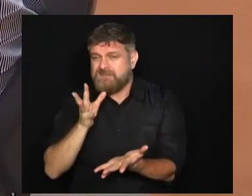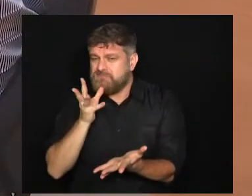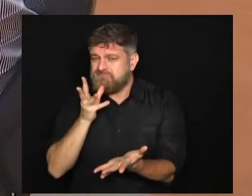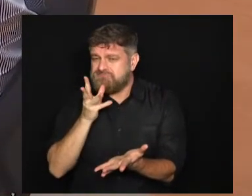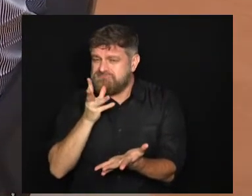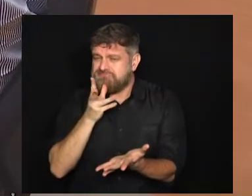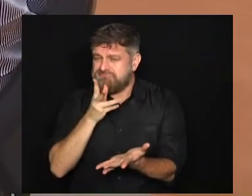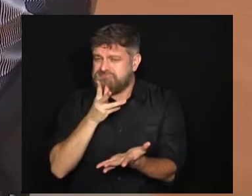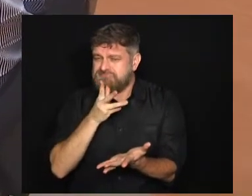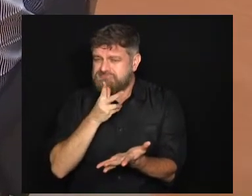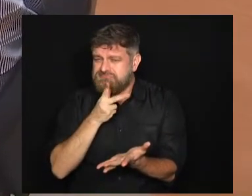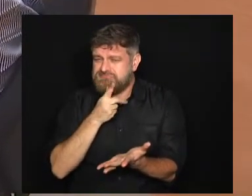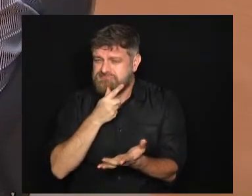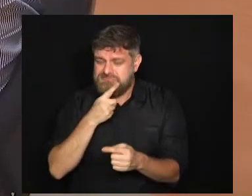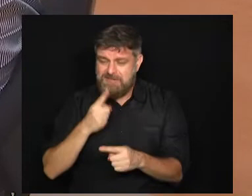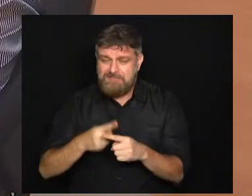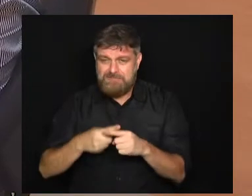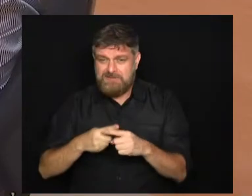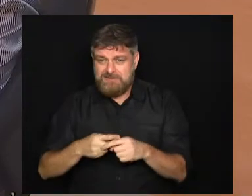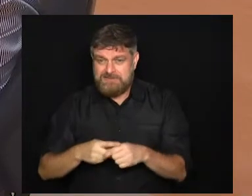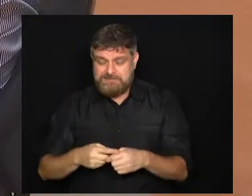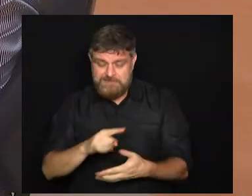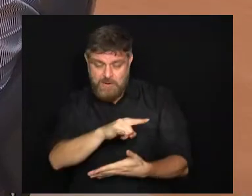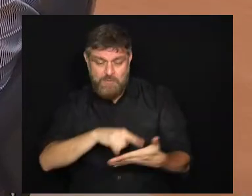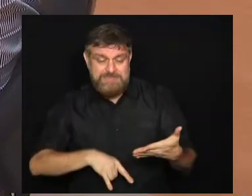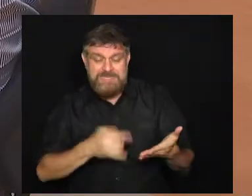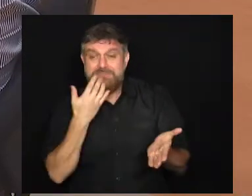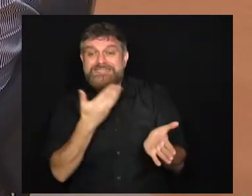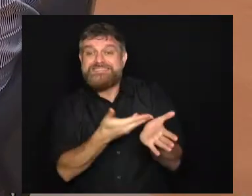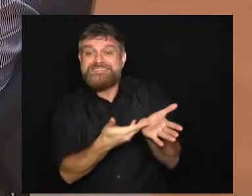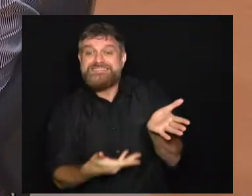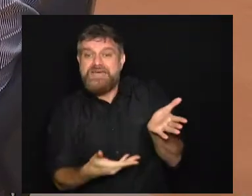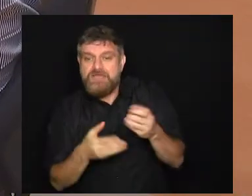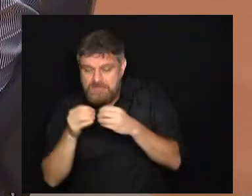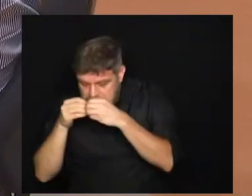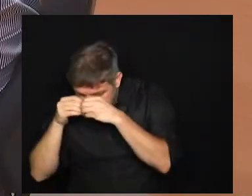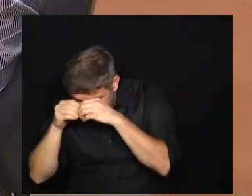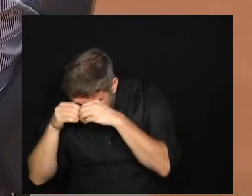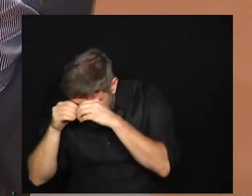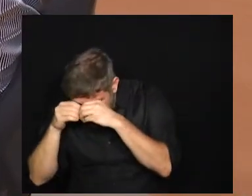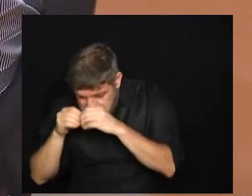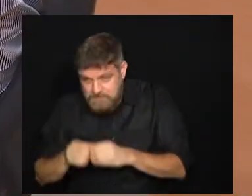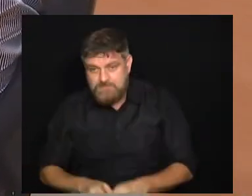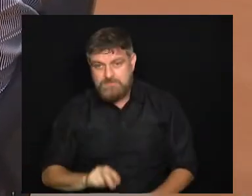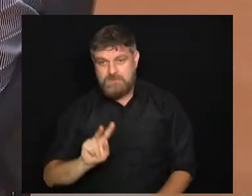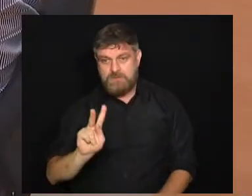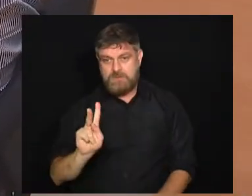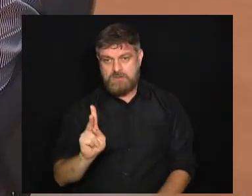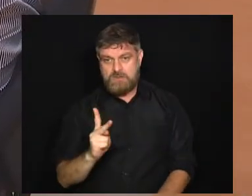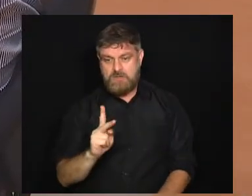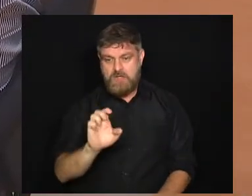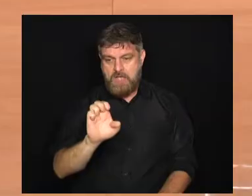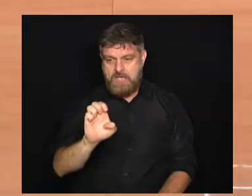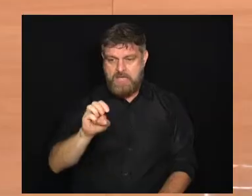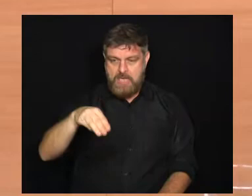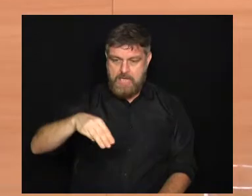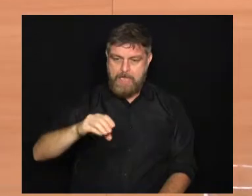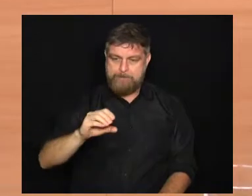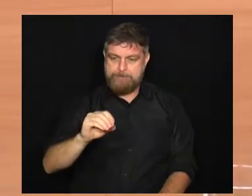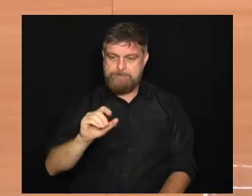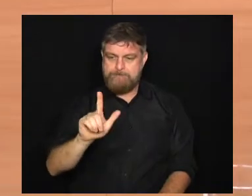proteladas por causa da demora para chegar ao hemograma. Como é que vocês estão pensando isso? Pedro, nós já há um tempo, nós fizemos o